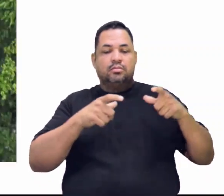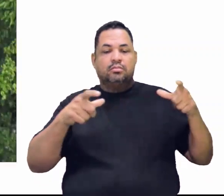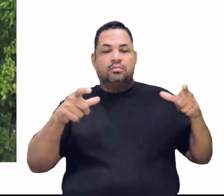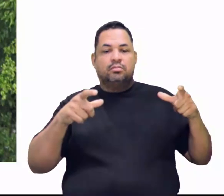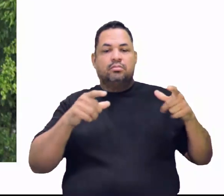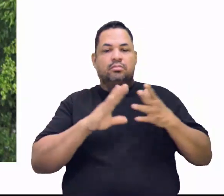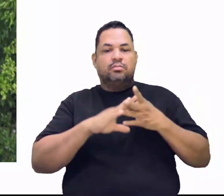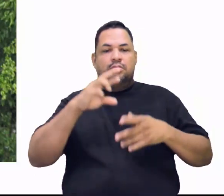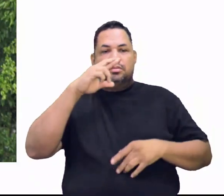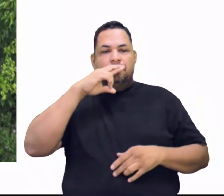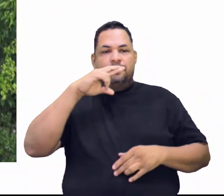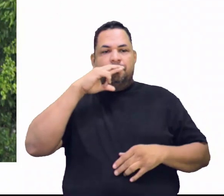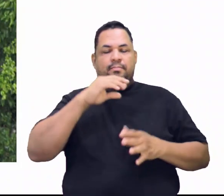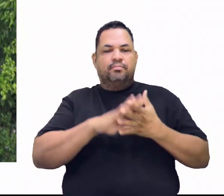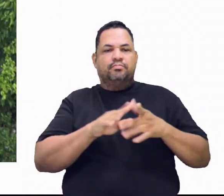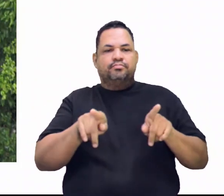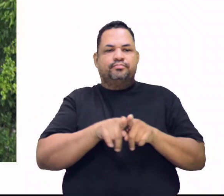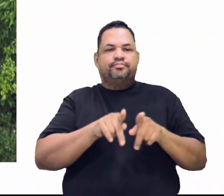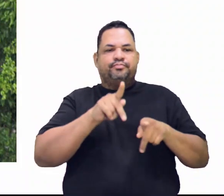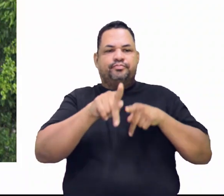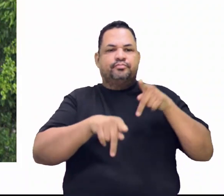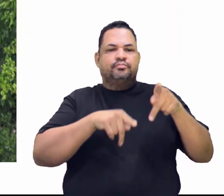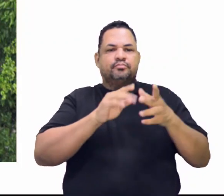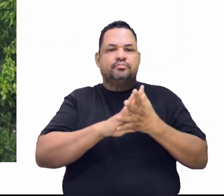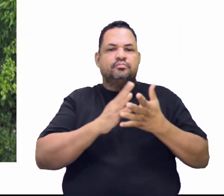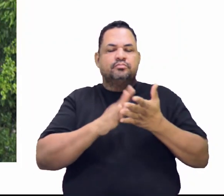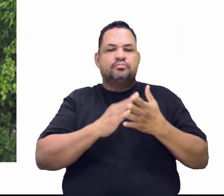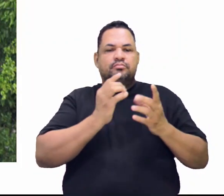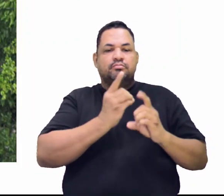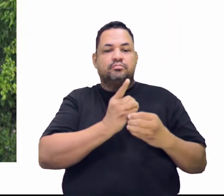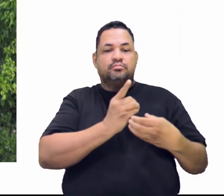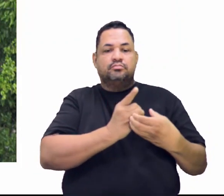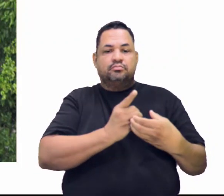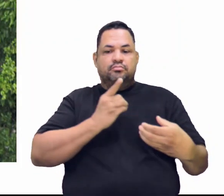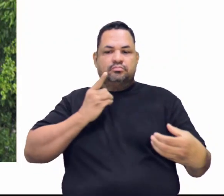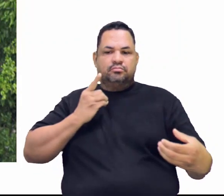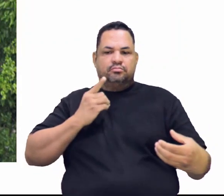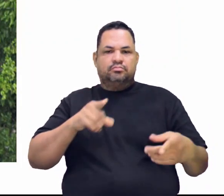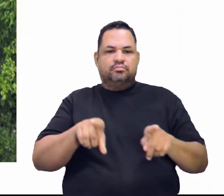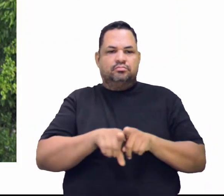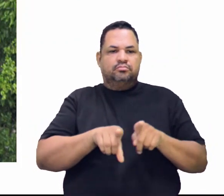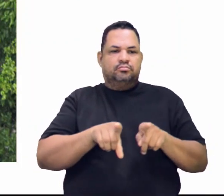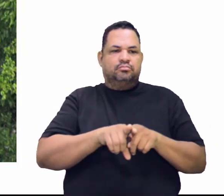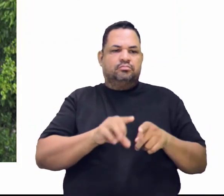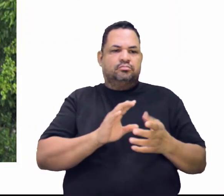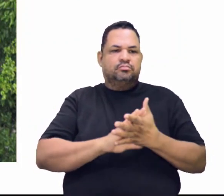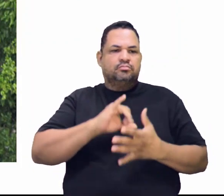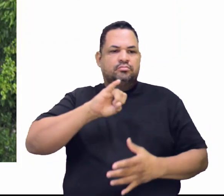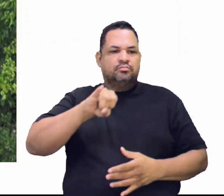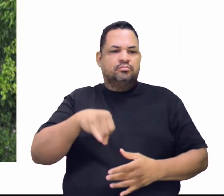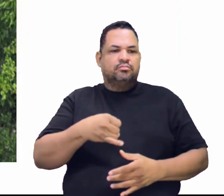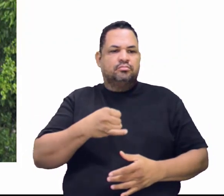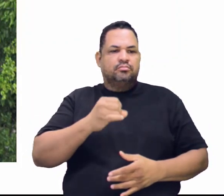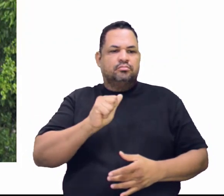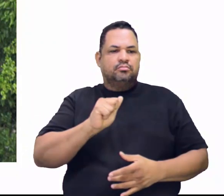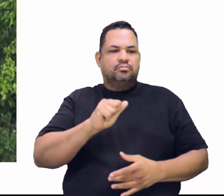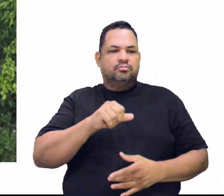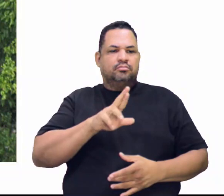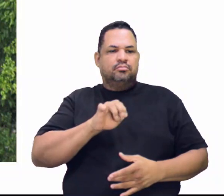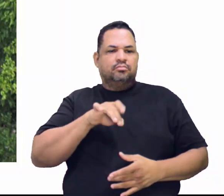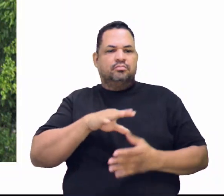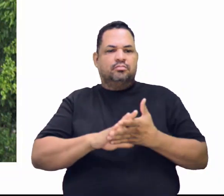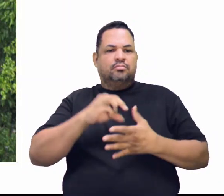Rondon. E os povos isolados, que nós também falamos, são eles o Jarurei,